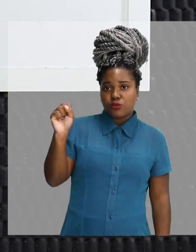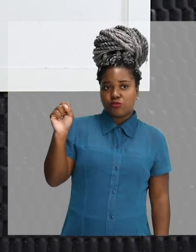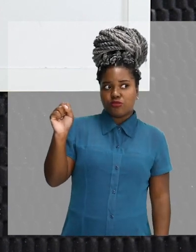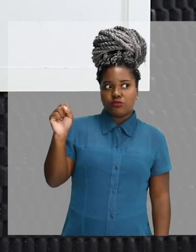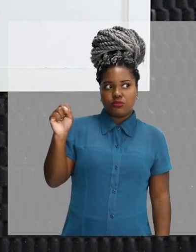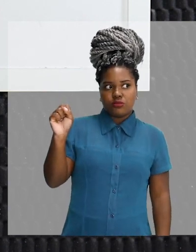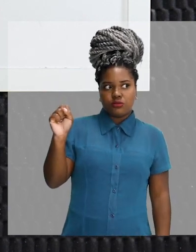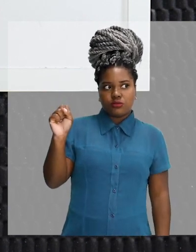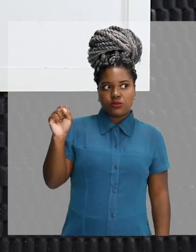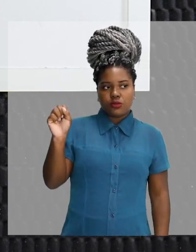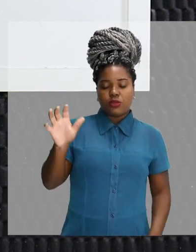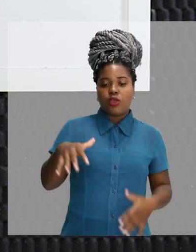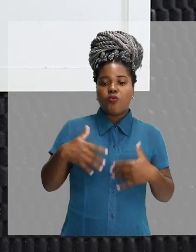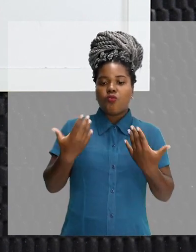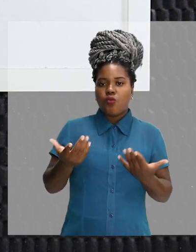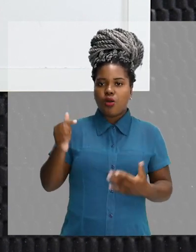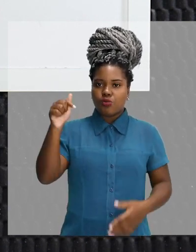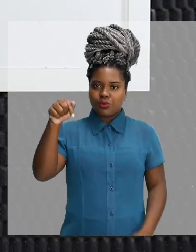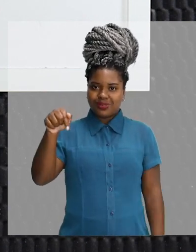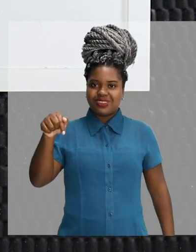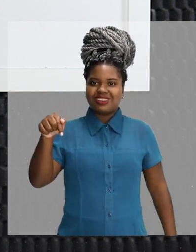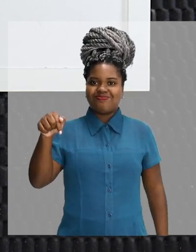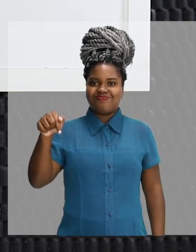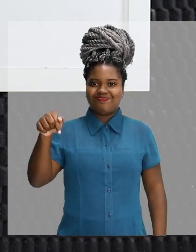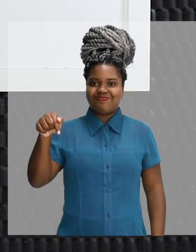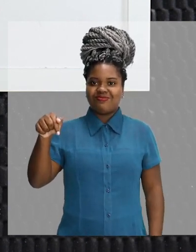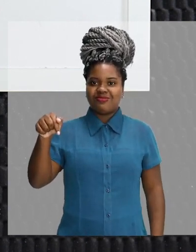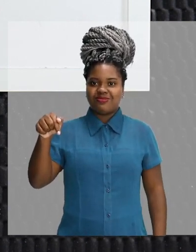Então ele quer saber qual é a quantidade de movimento